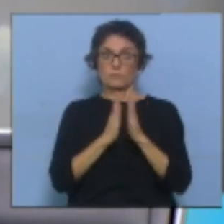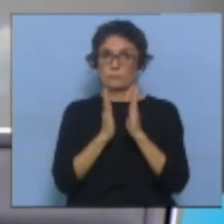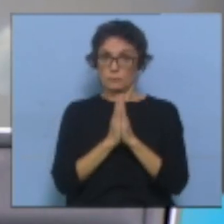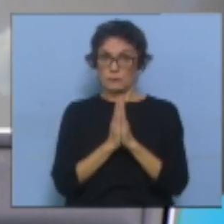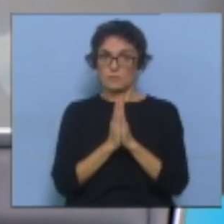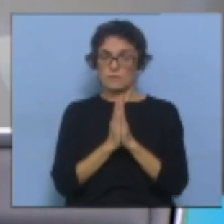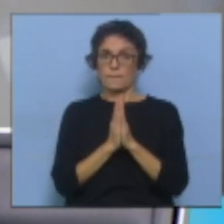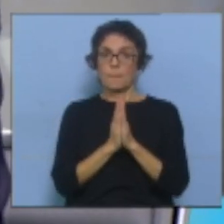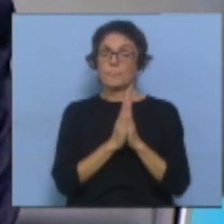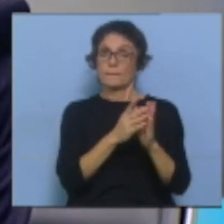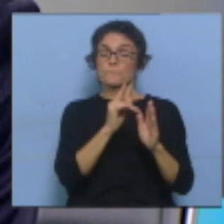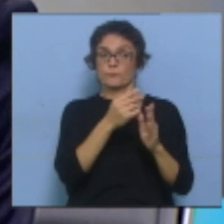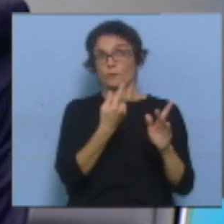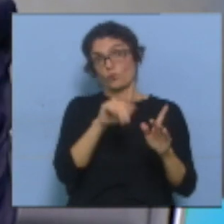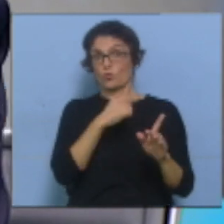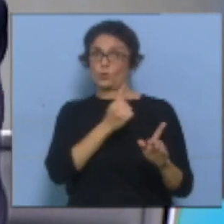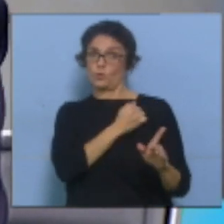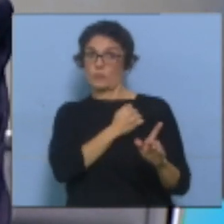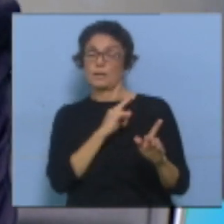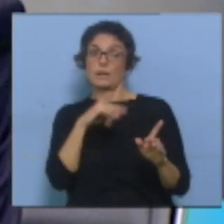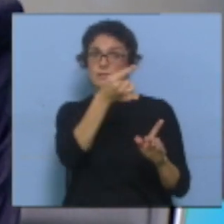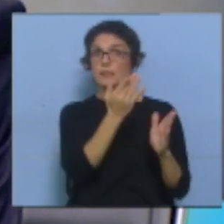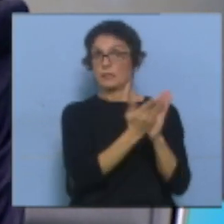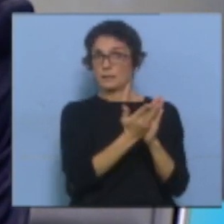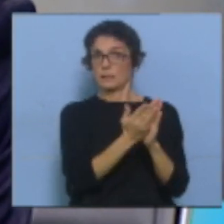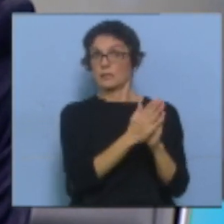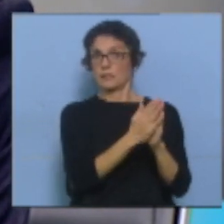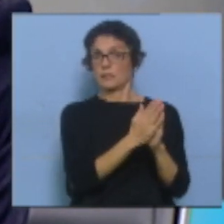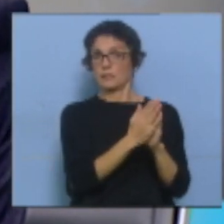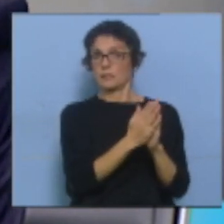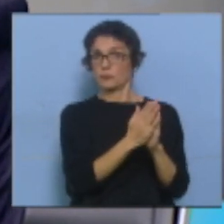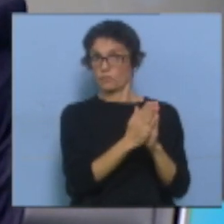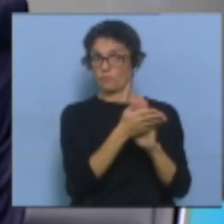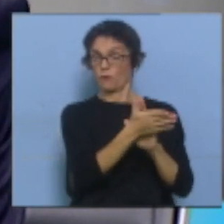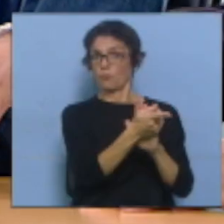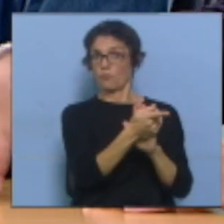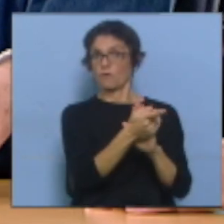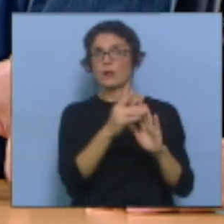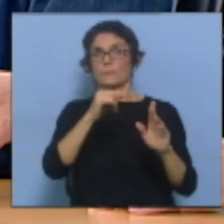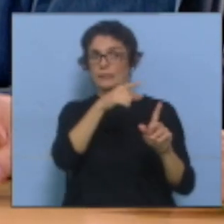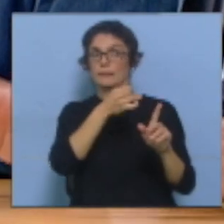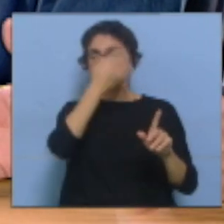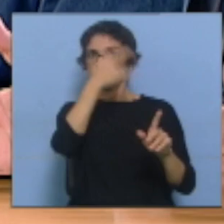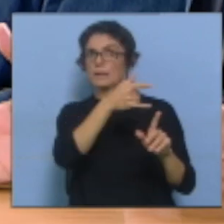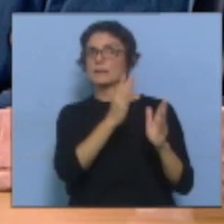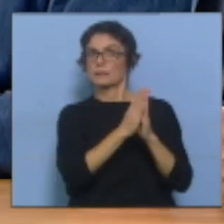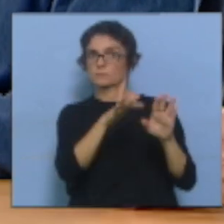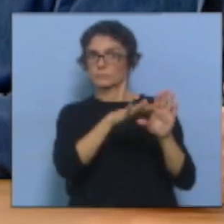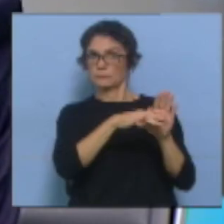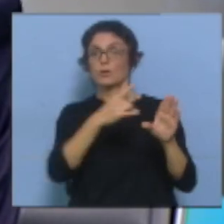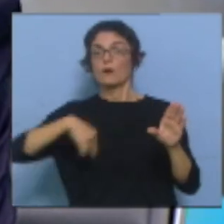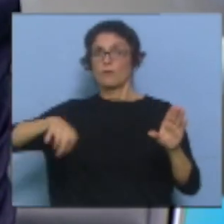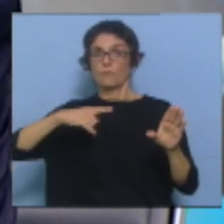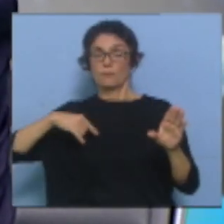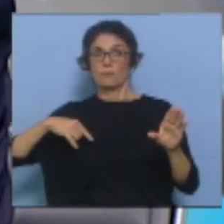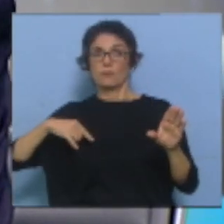para casa, eles vão para o seminário, porque eles no dia 25 têm que estar na missa, não é? De manhã, tivemos de estar na missa de manhã, como acontece todos os